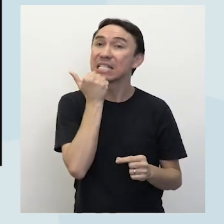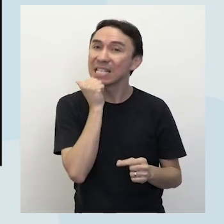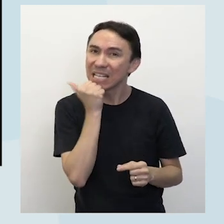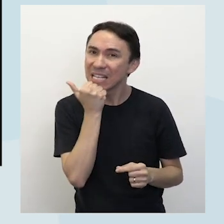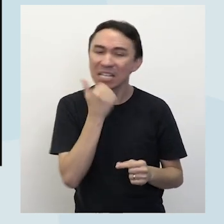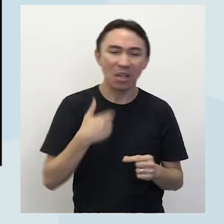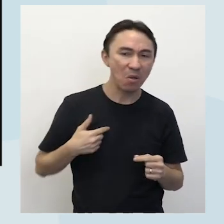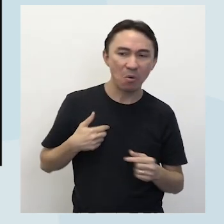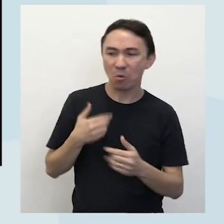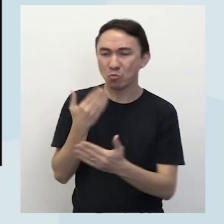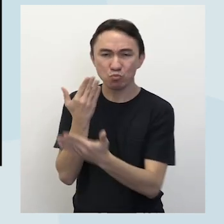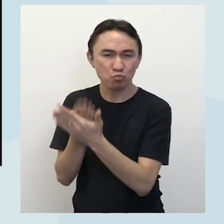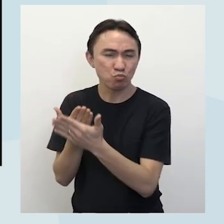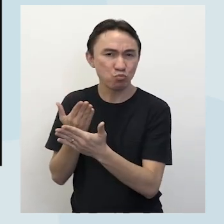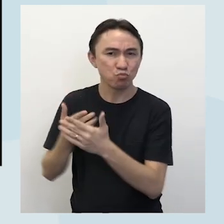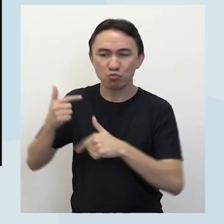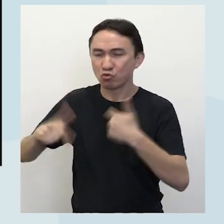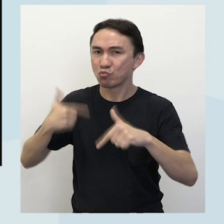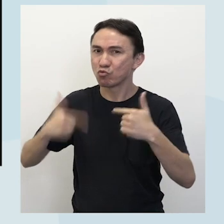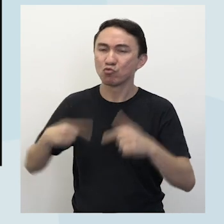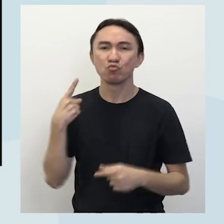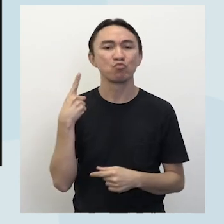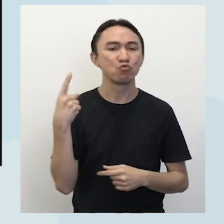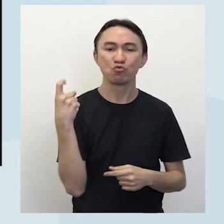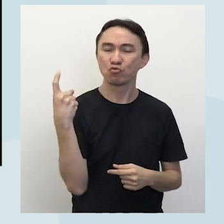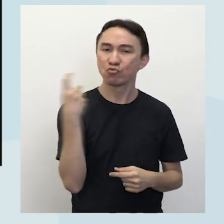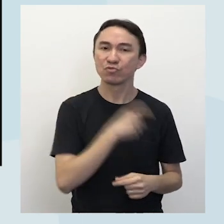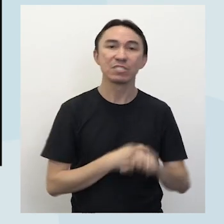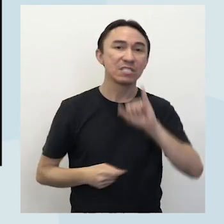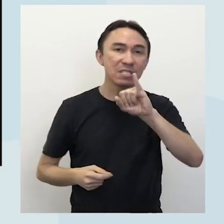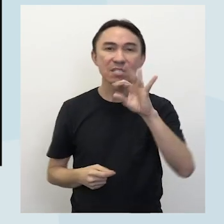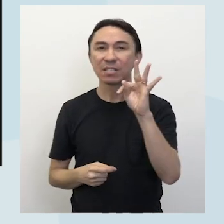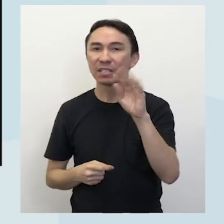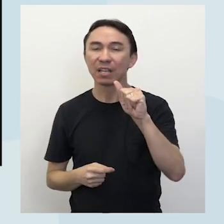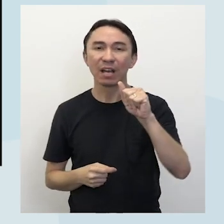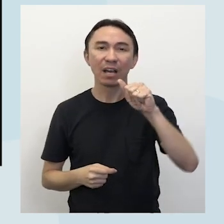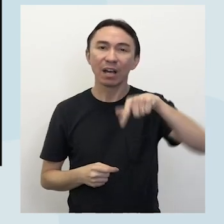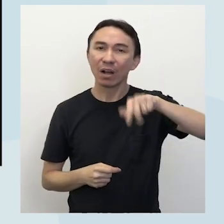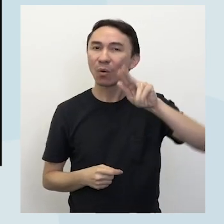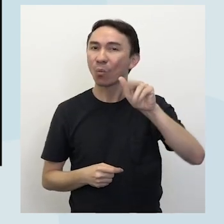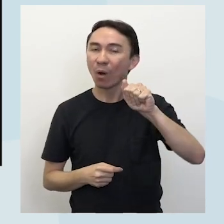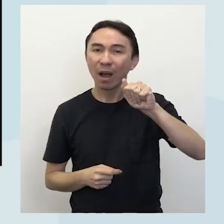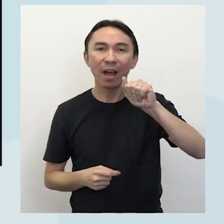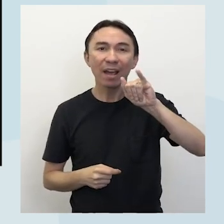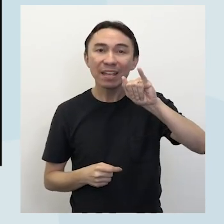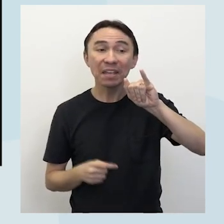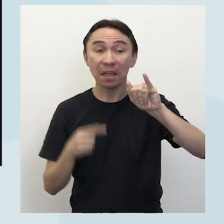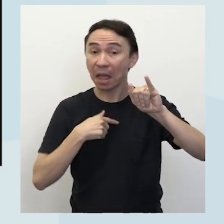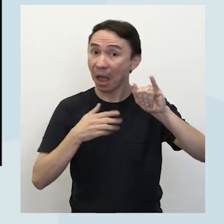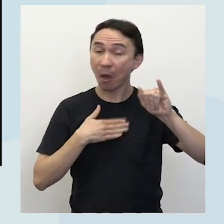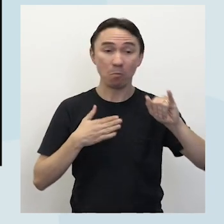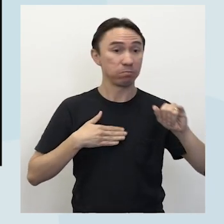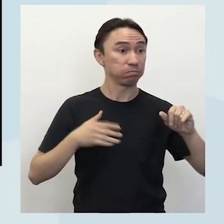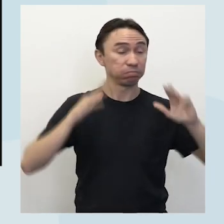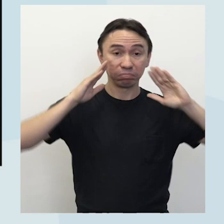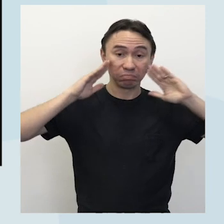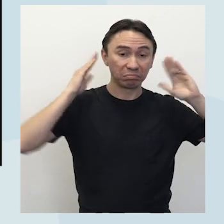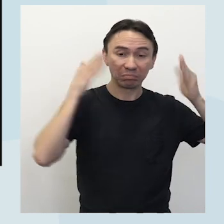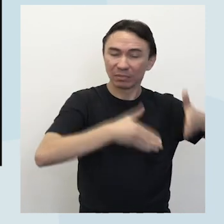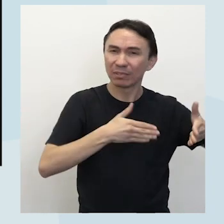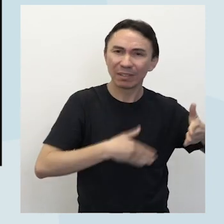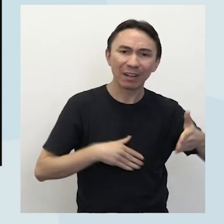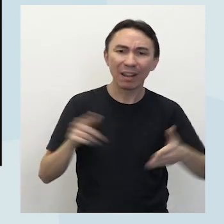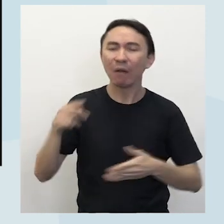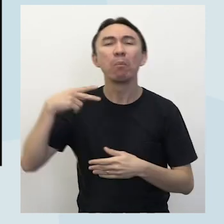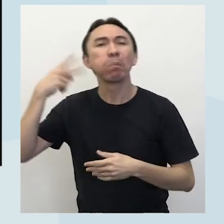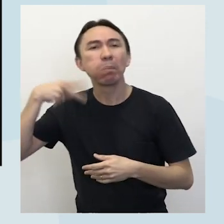meu universo. Nossa, olha só, ele falando para todos ali os vereadores. Ele vai convencê-los de abrir a Casa de Orates.